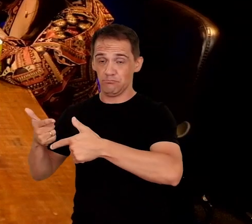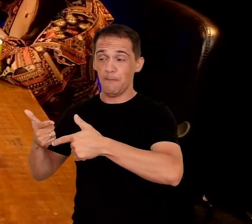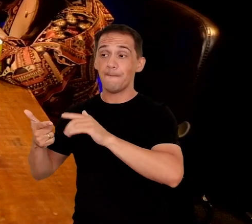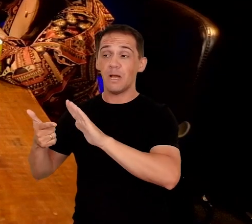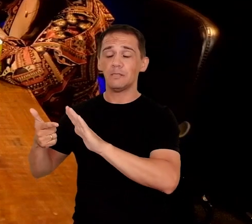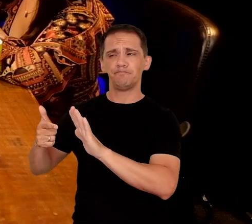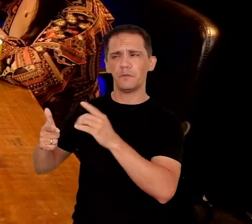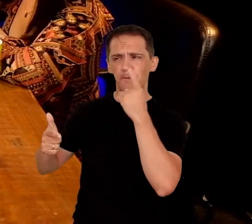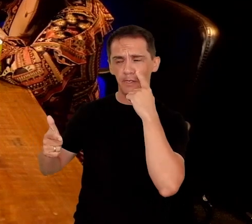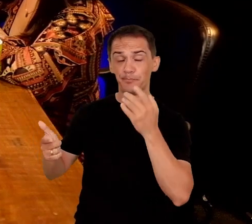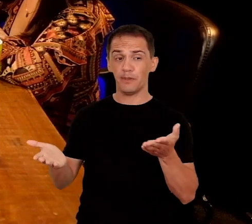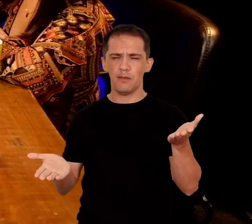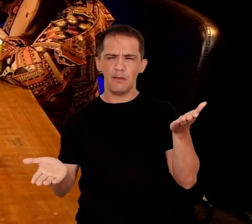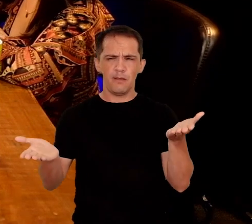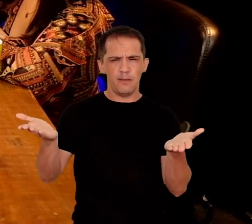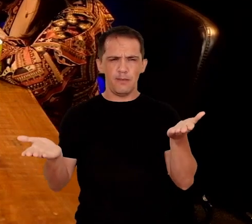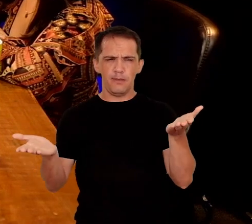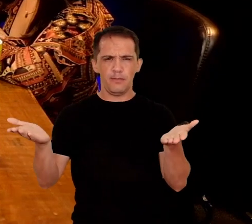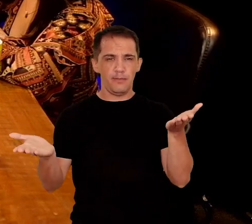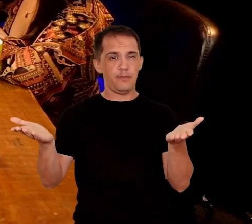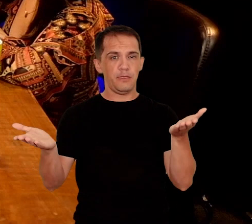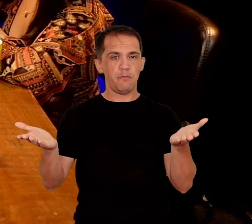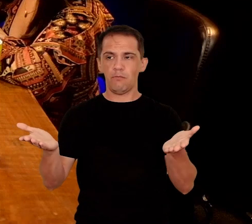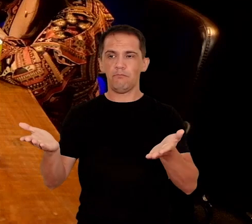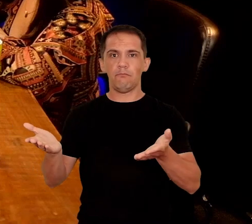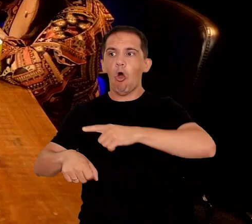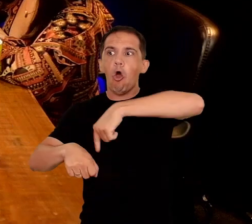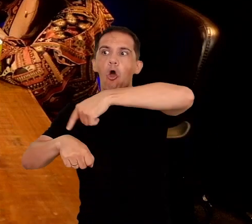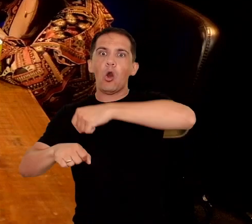consegue equilibrar, sempre deixando essa parte espiritual, os